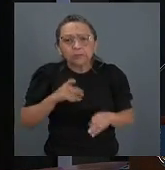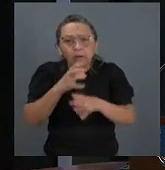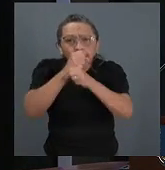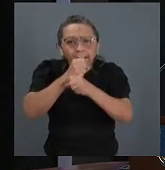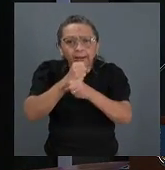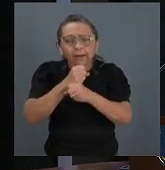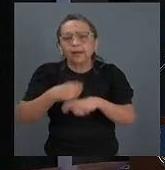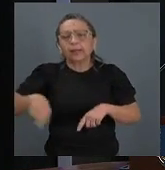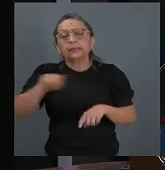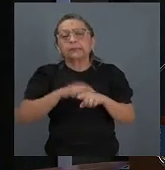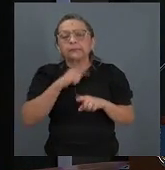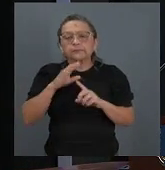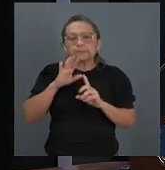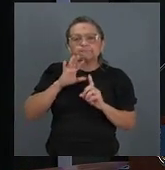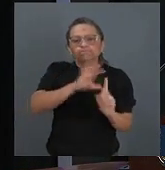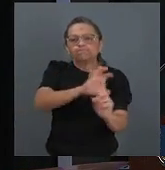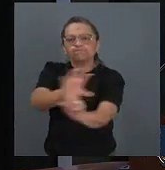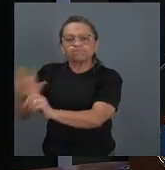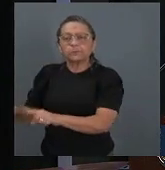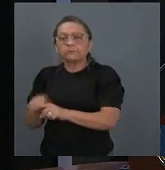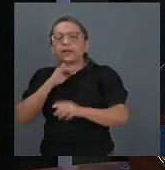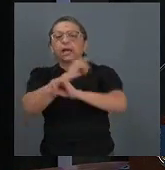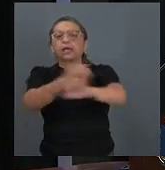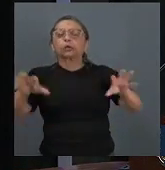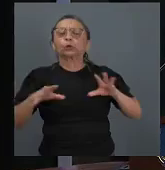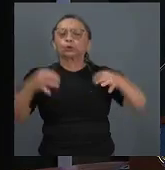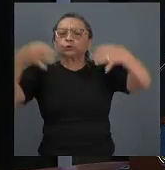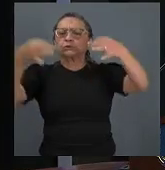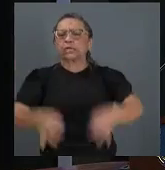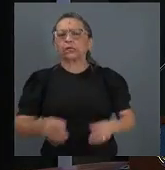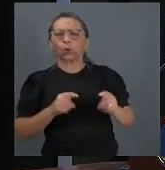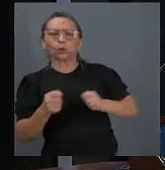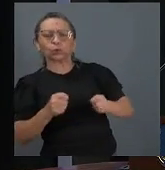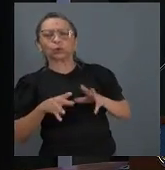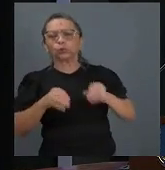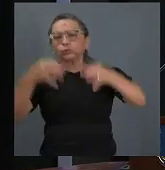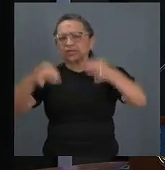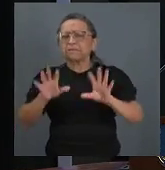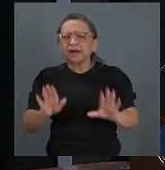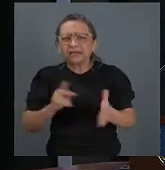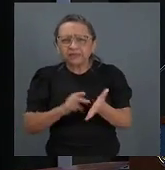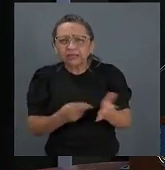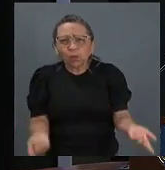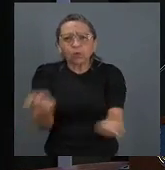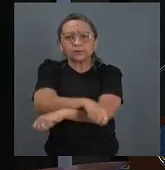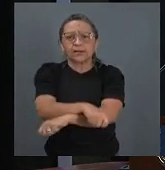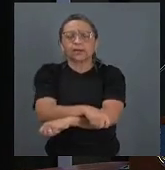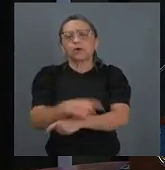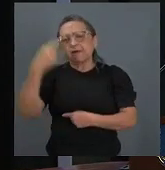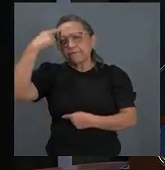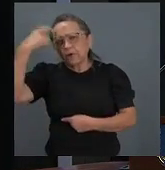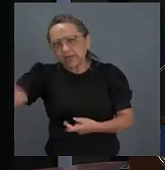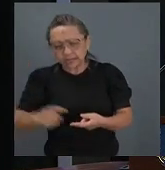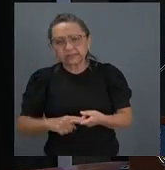para intimidar, e para dizer que está tudo sob controle, está totalmente tudo invertido no estado do Ceará. Violência,